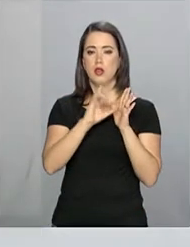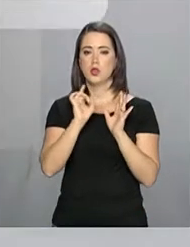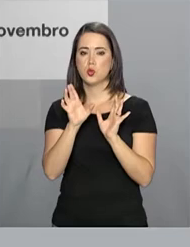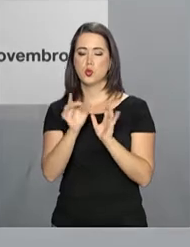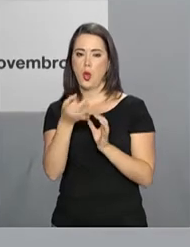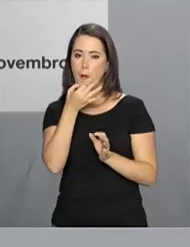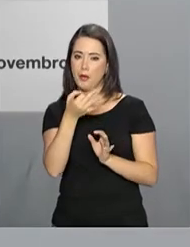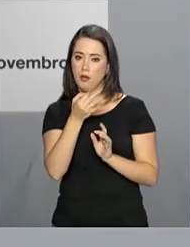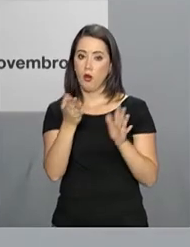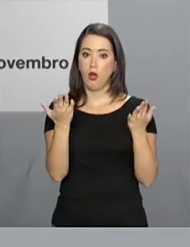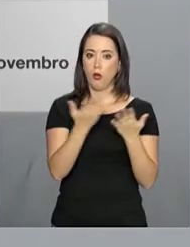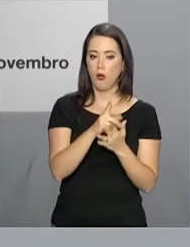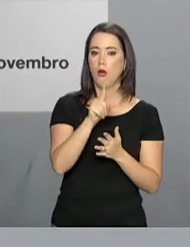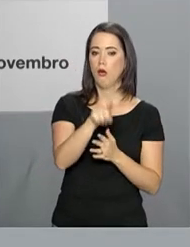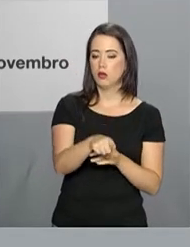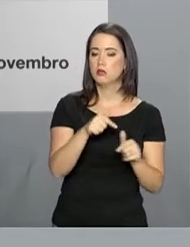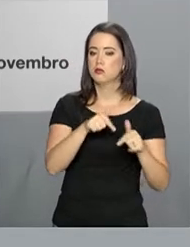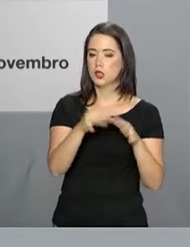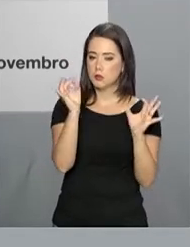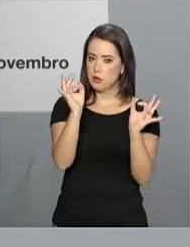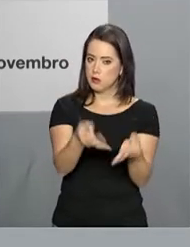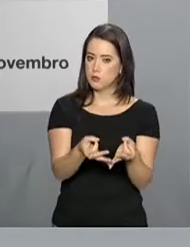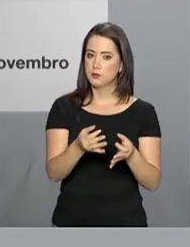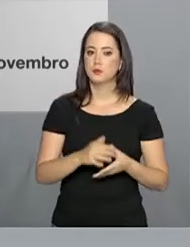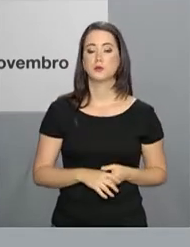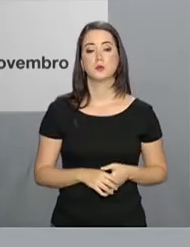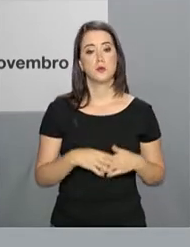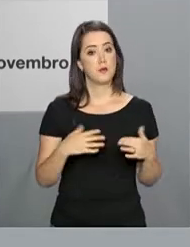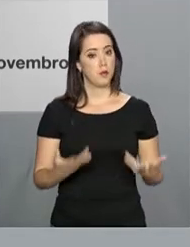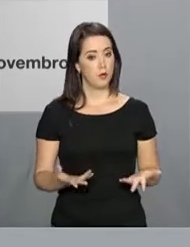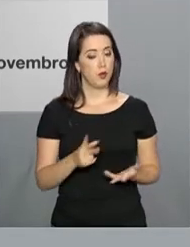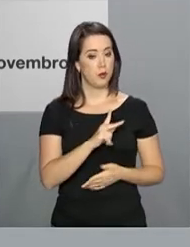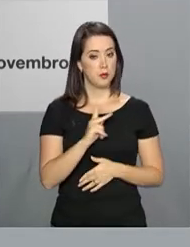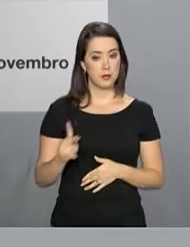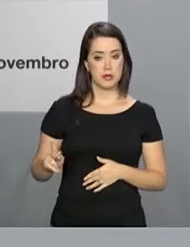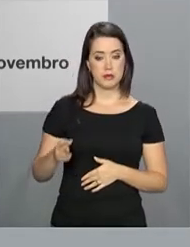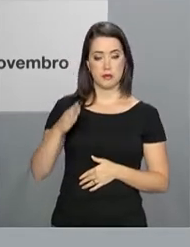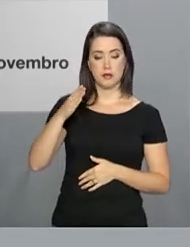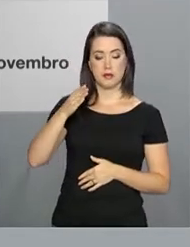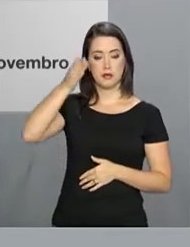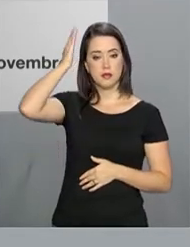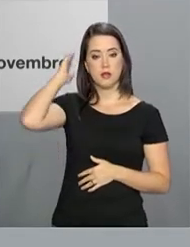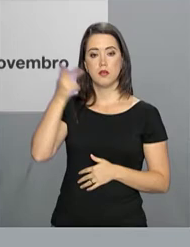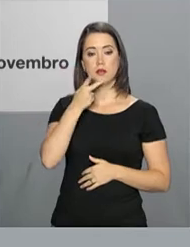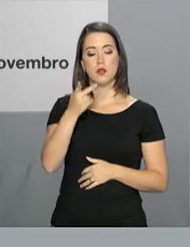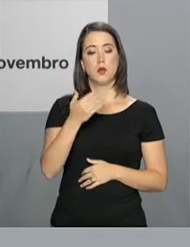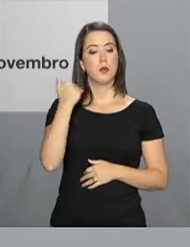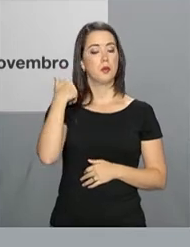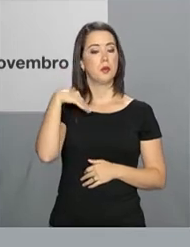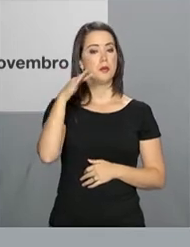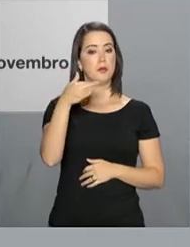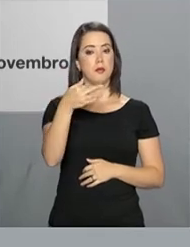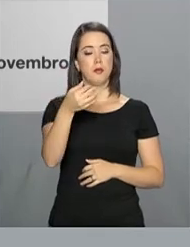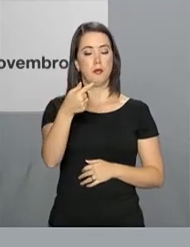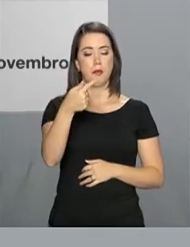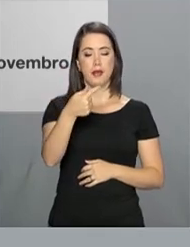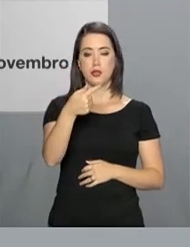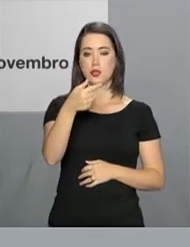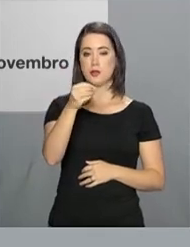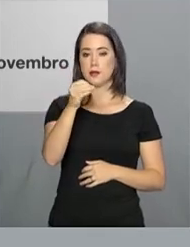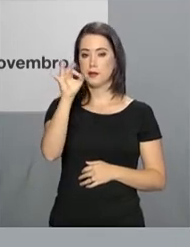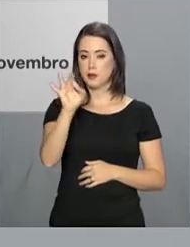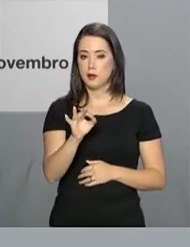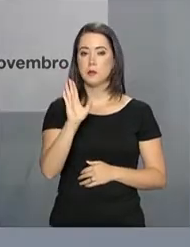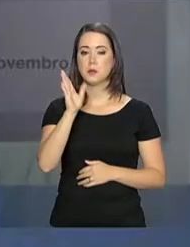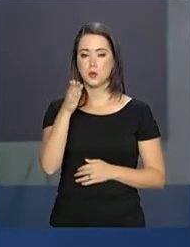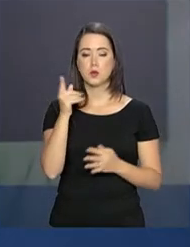opinativo e passou a ser operativo também segundo o presidente mais de 70 por cento das recomendações foram levadas